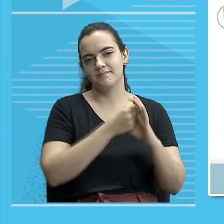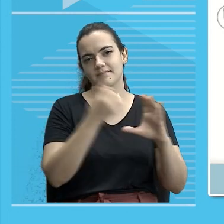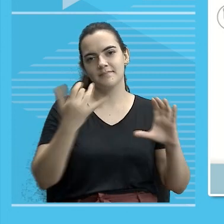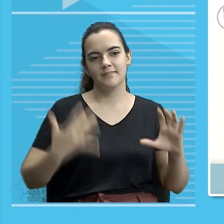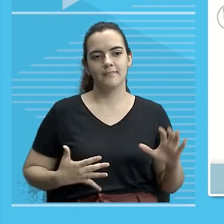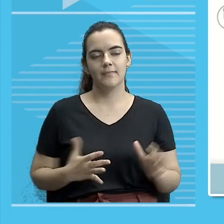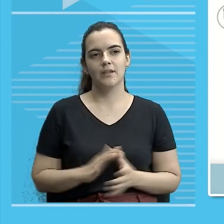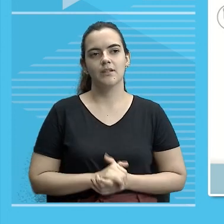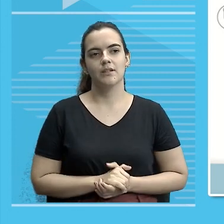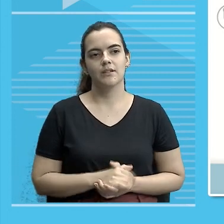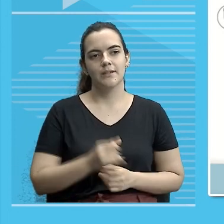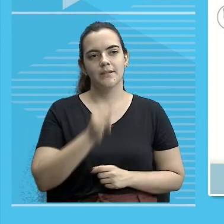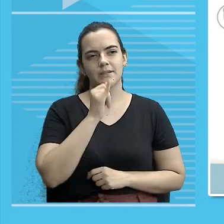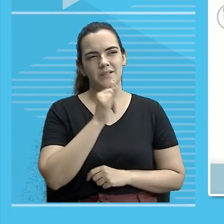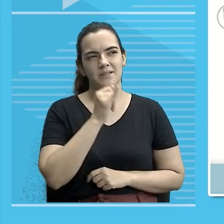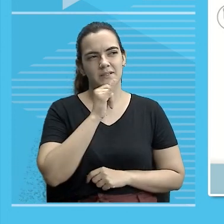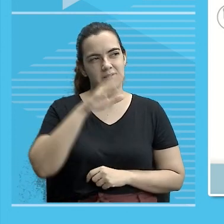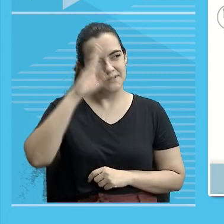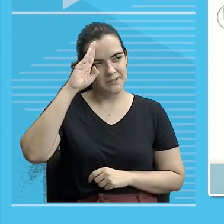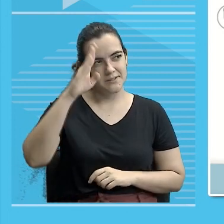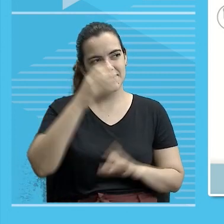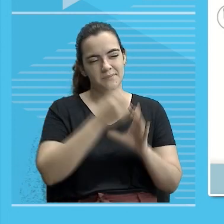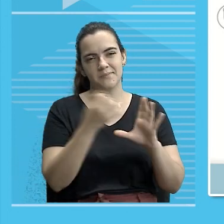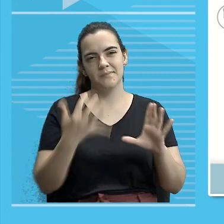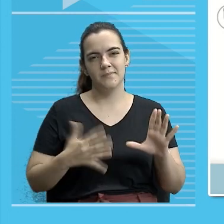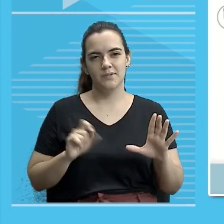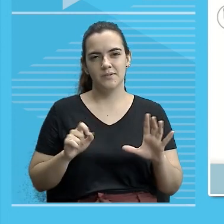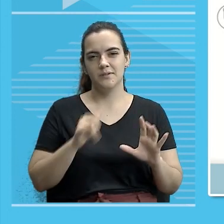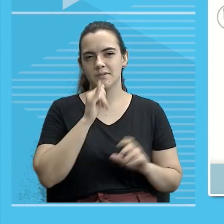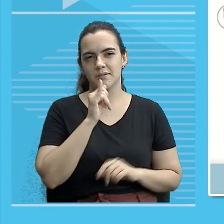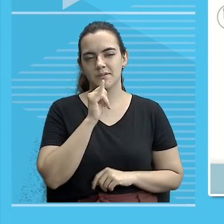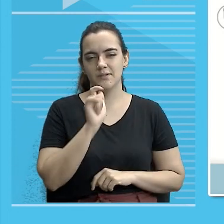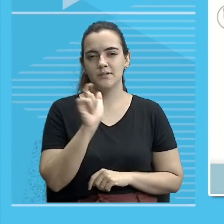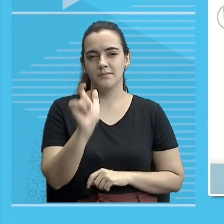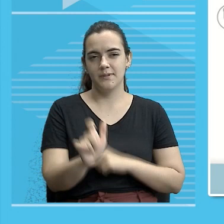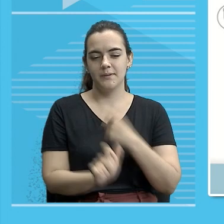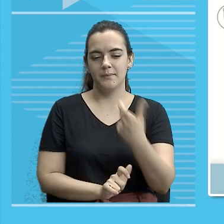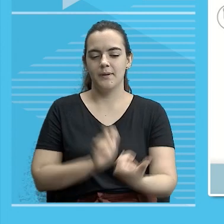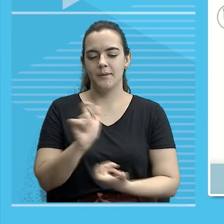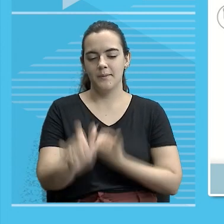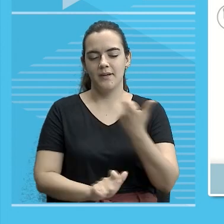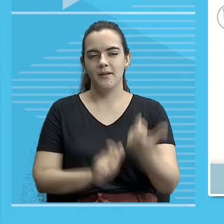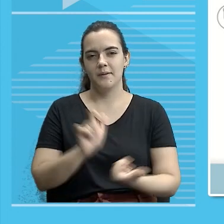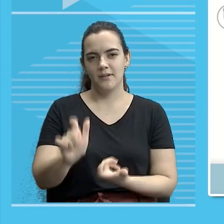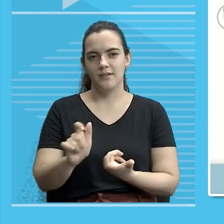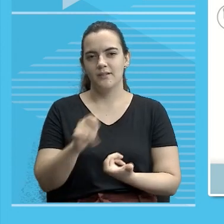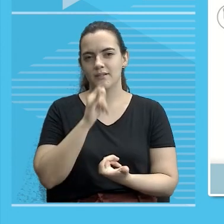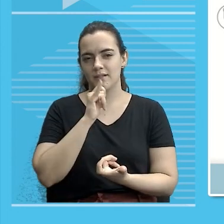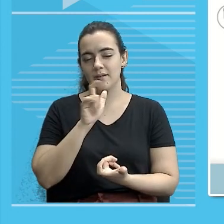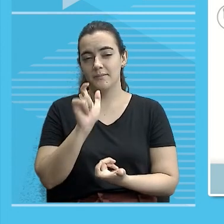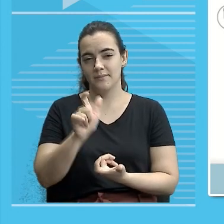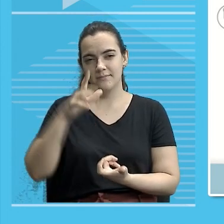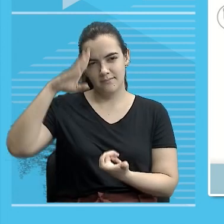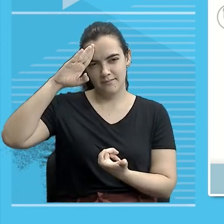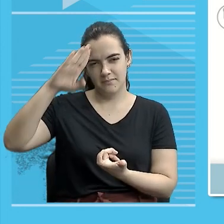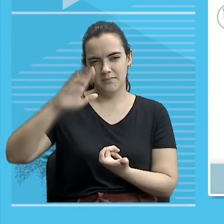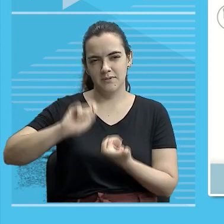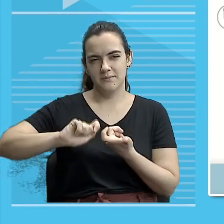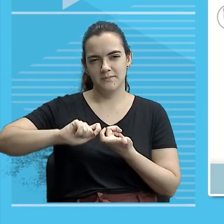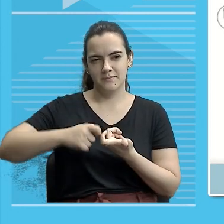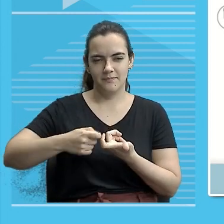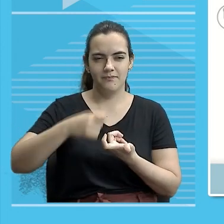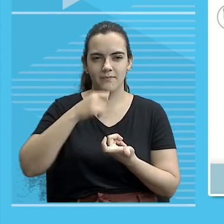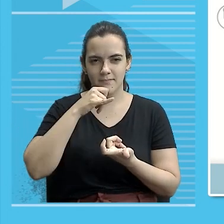de palavras-chaves sobre o conceito da gestão de qualidade segundo esses autores por